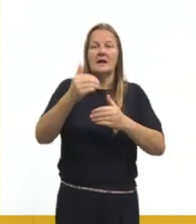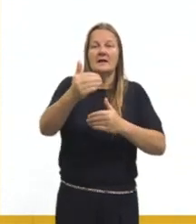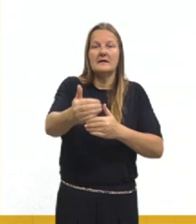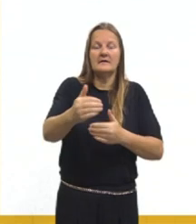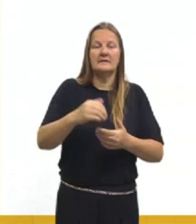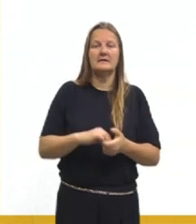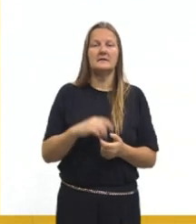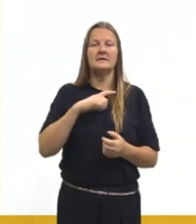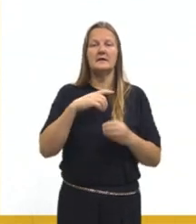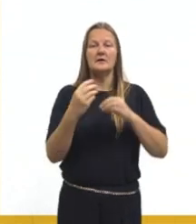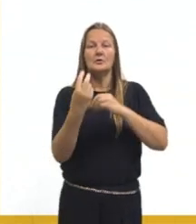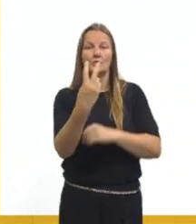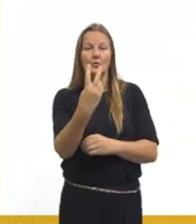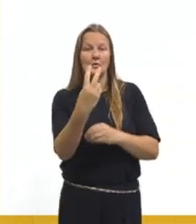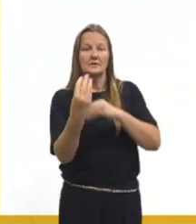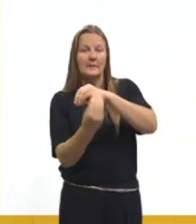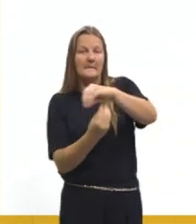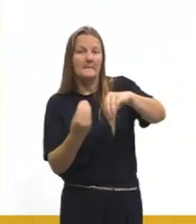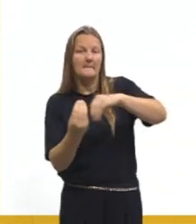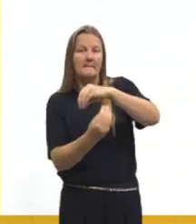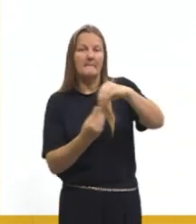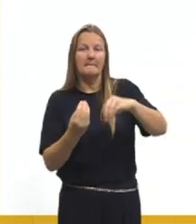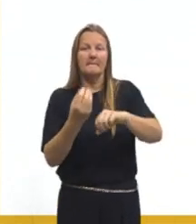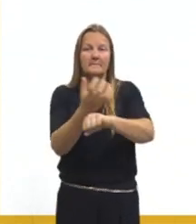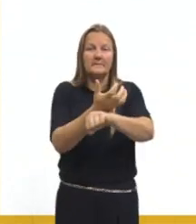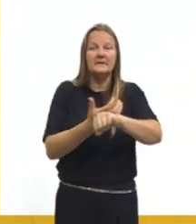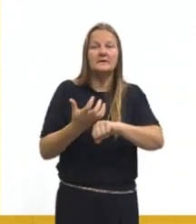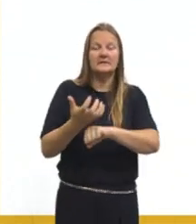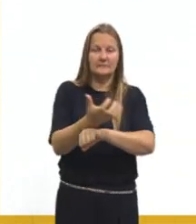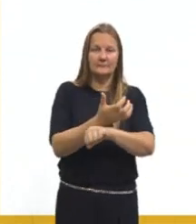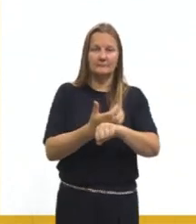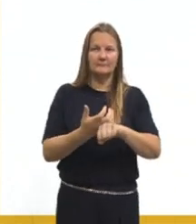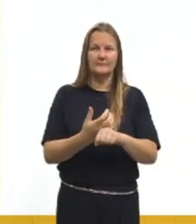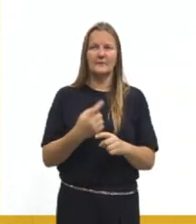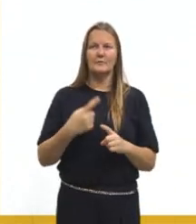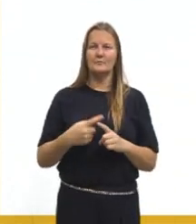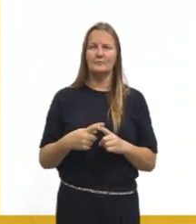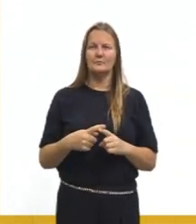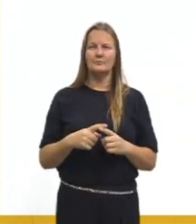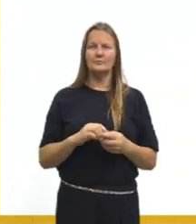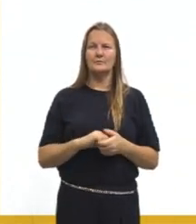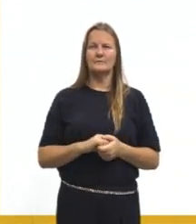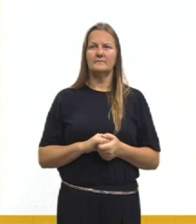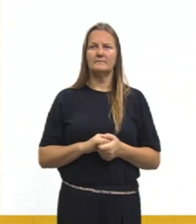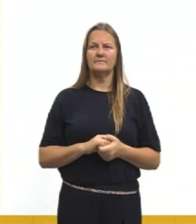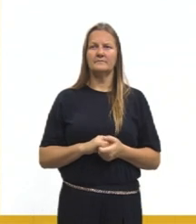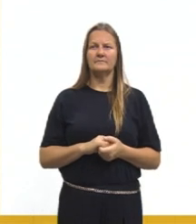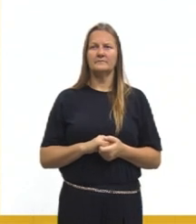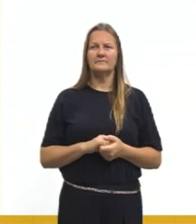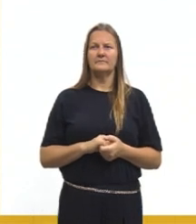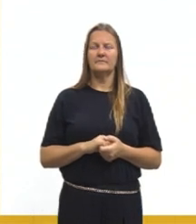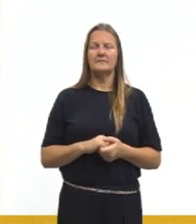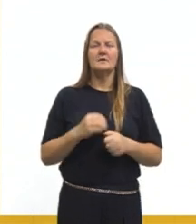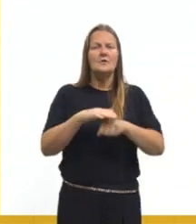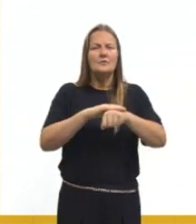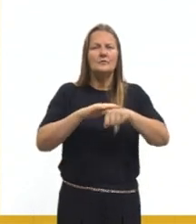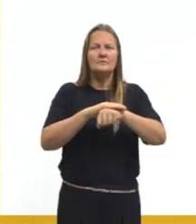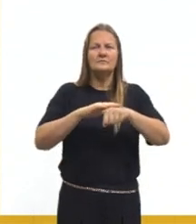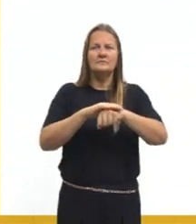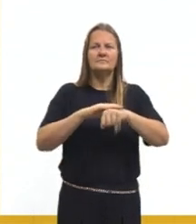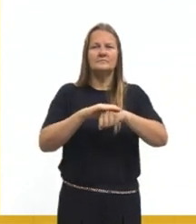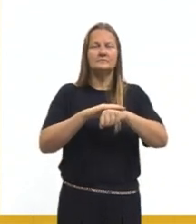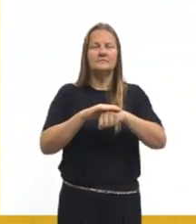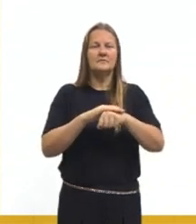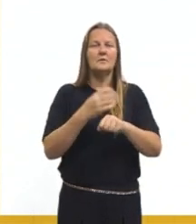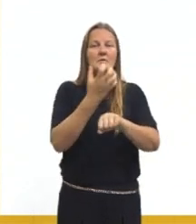essas questões a gente teve duas questões que a gente chama de interdisciplinares que então elas verçaram né conversaram com outros